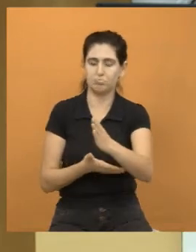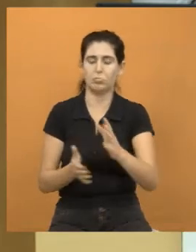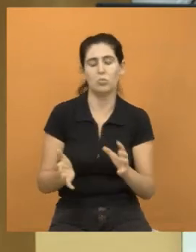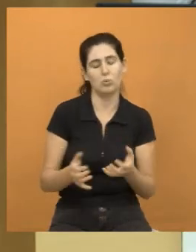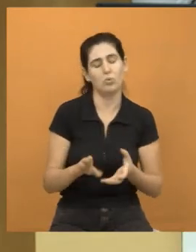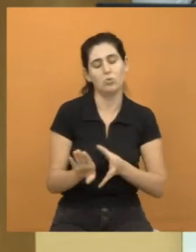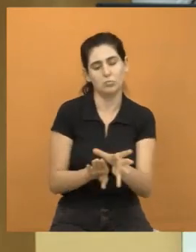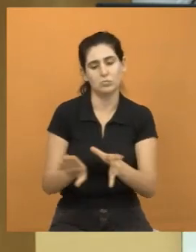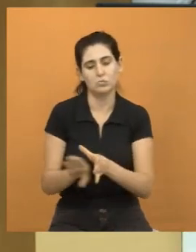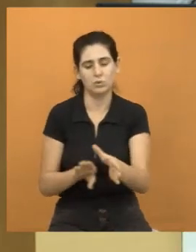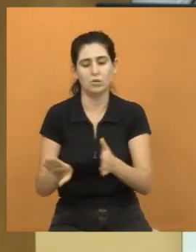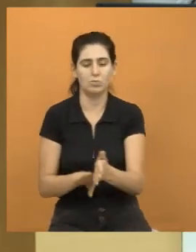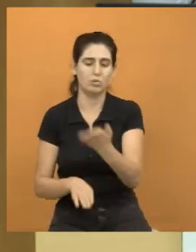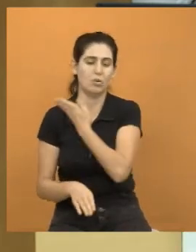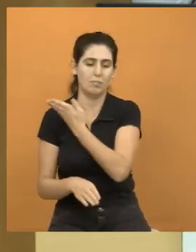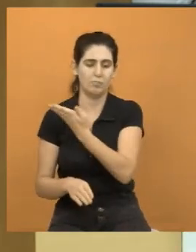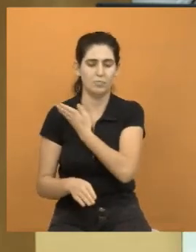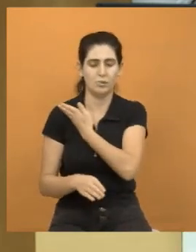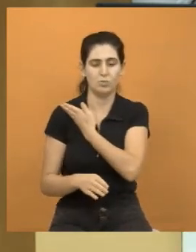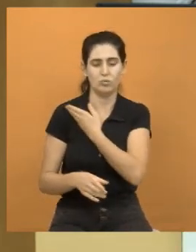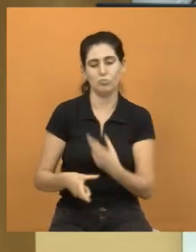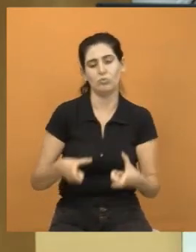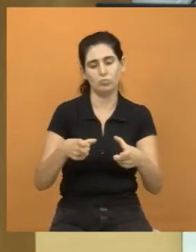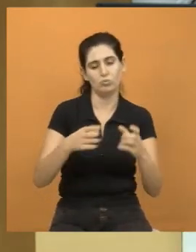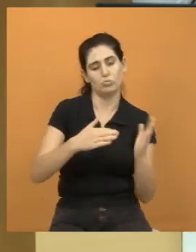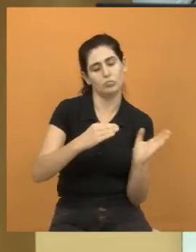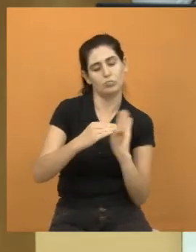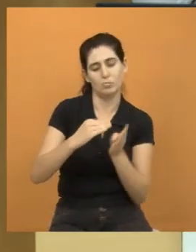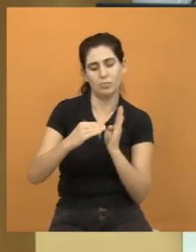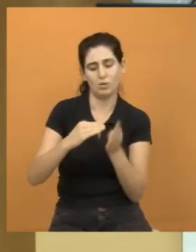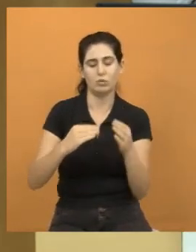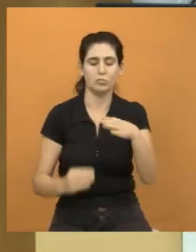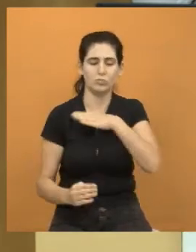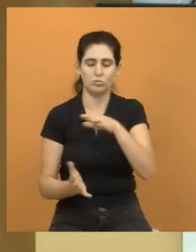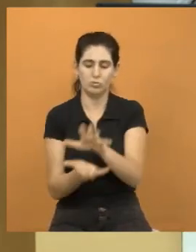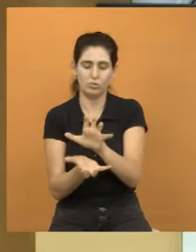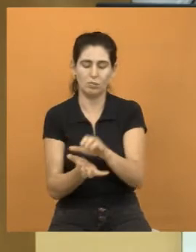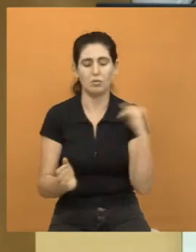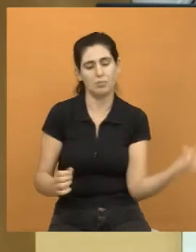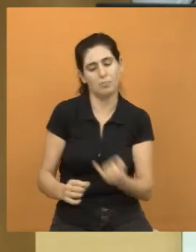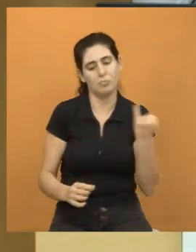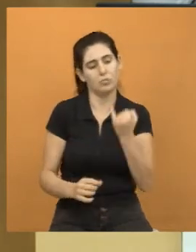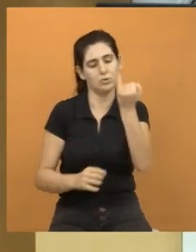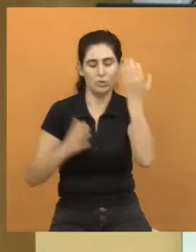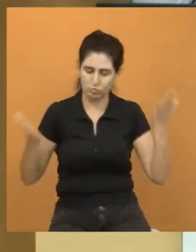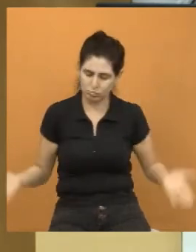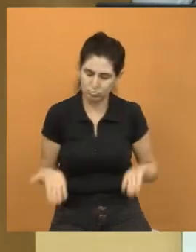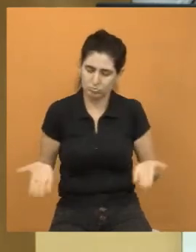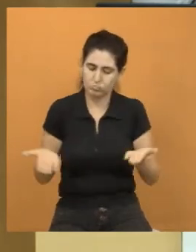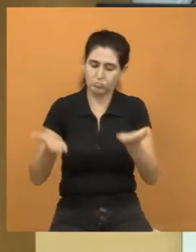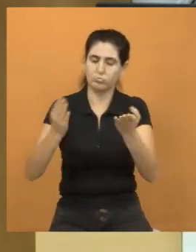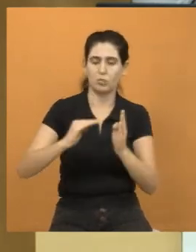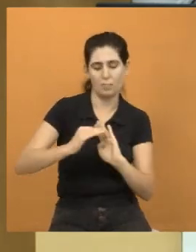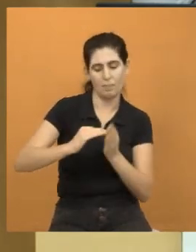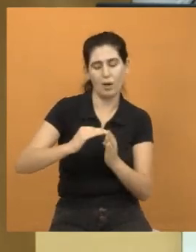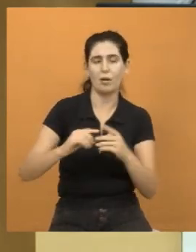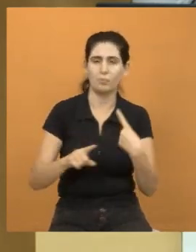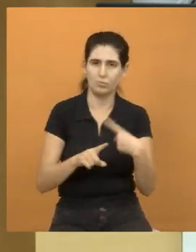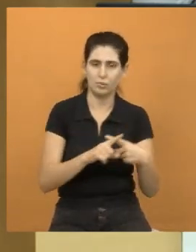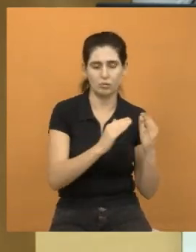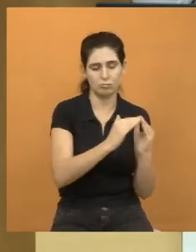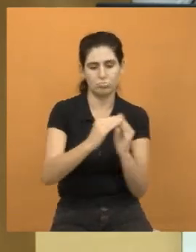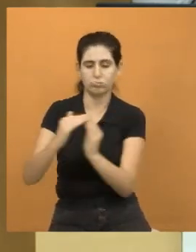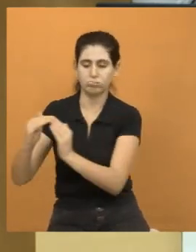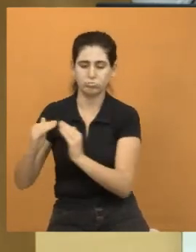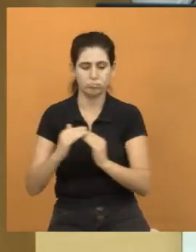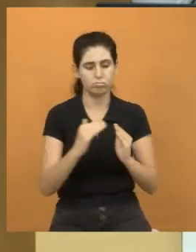Amigos de Bairros de Jacareí. É muito importante a gente fortalecer esse organismo vivo que também presta um trabalho de